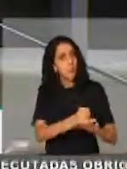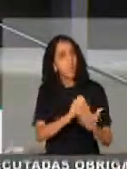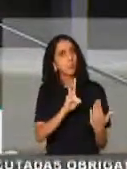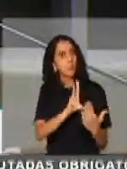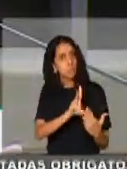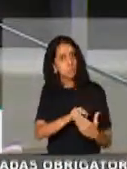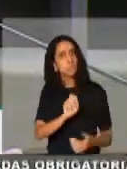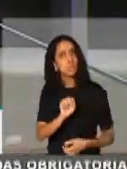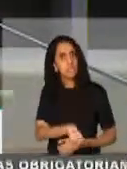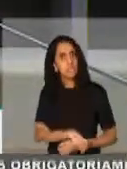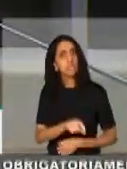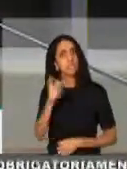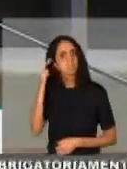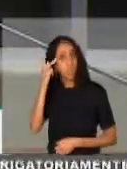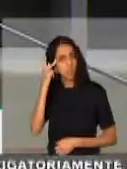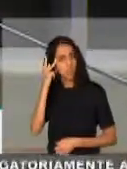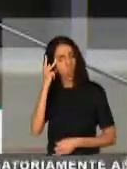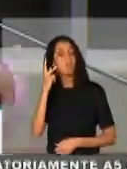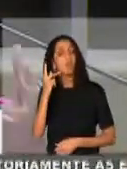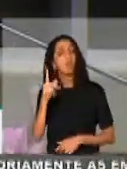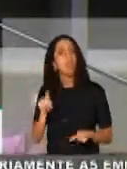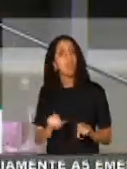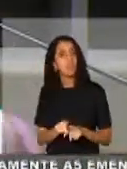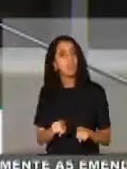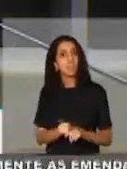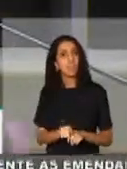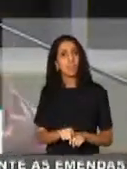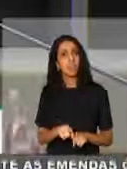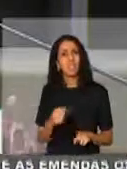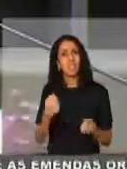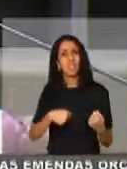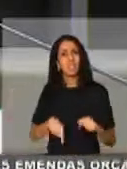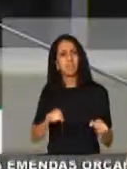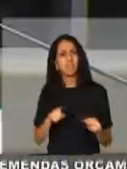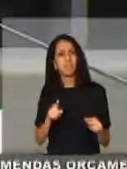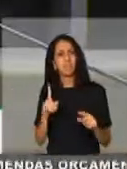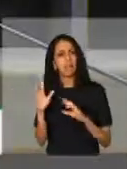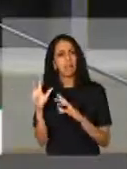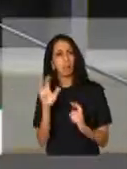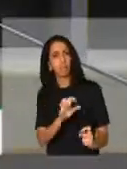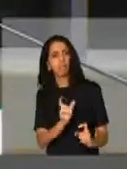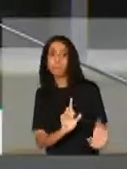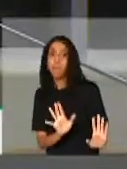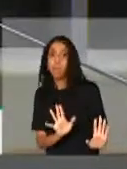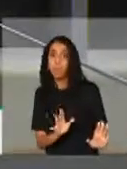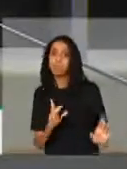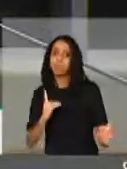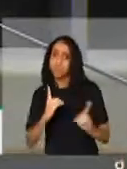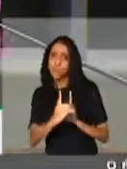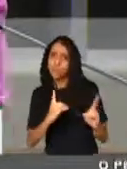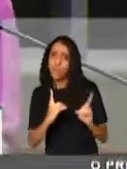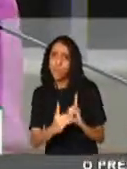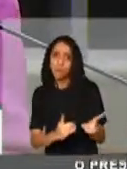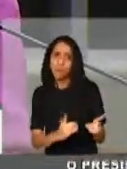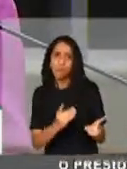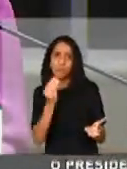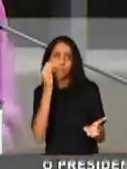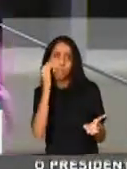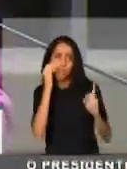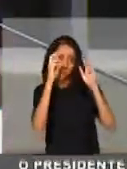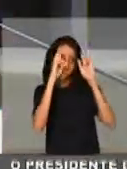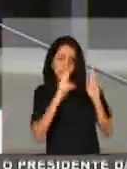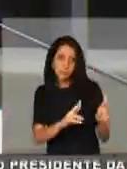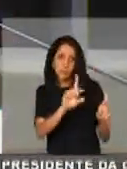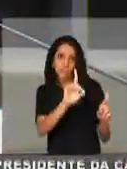travando, não só na cidade de São Paulo, e pedir para que não tenha nenhuma truculência, nenhuma repressão, mas que se preze pelo diálogo, para que as reivindicações pelos